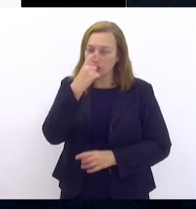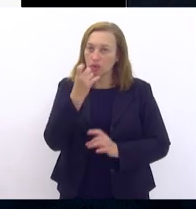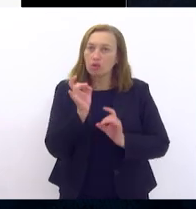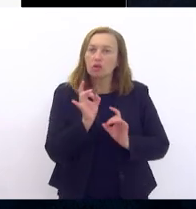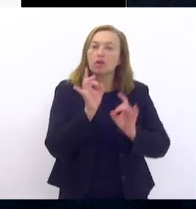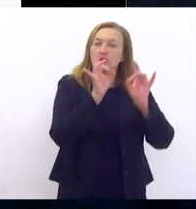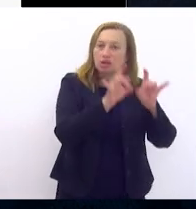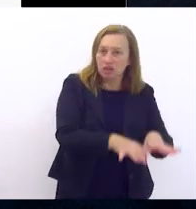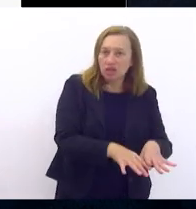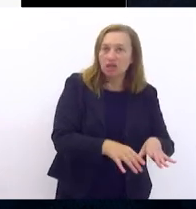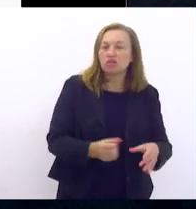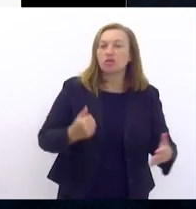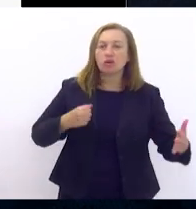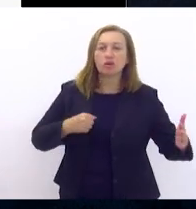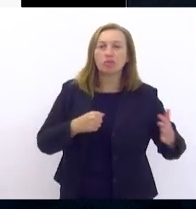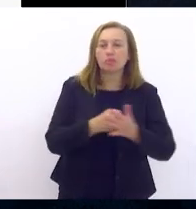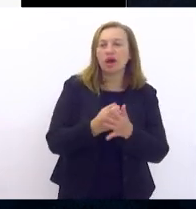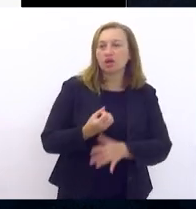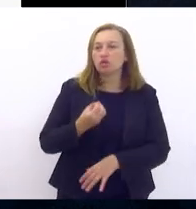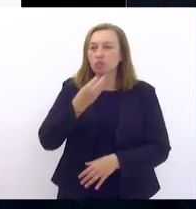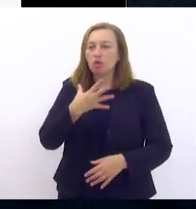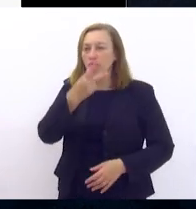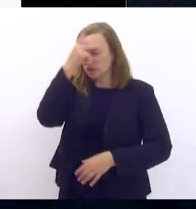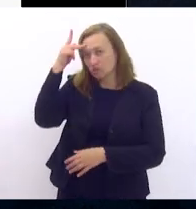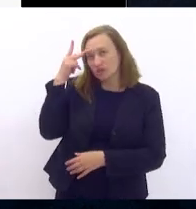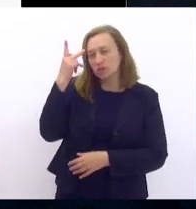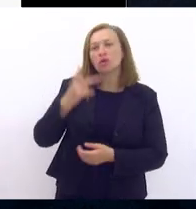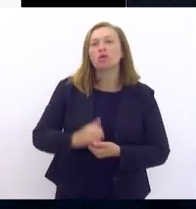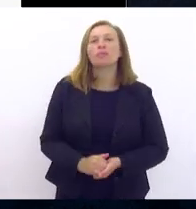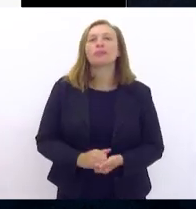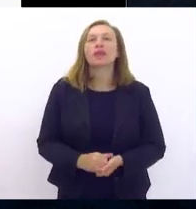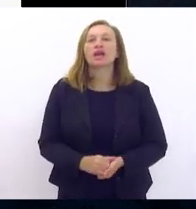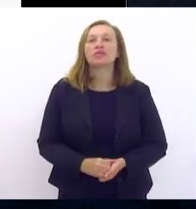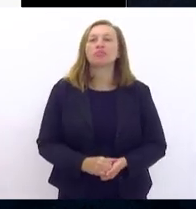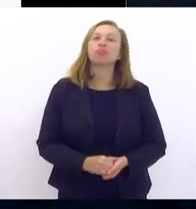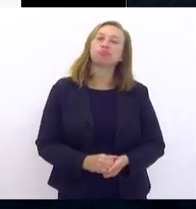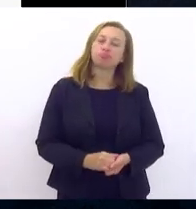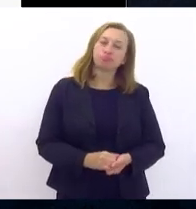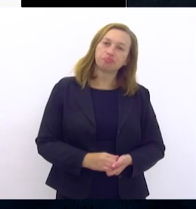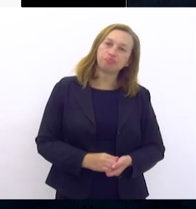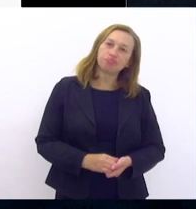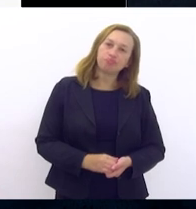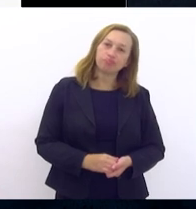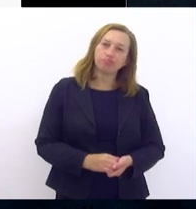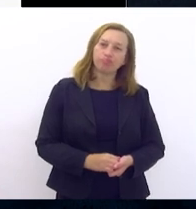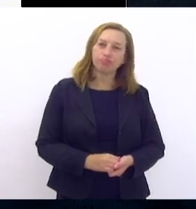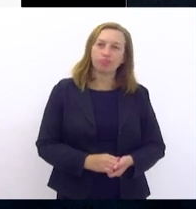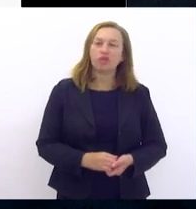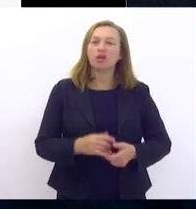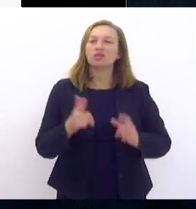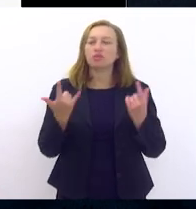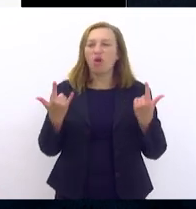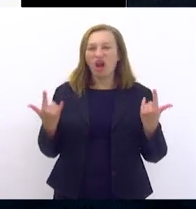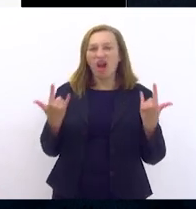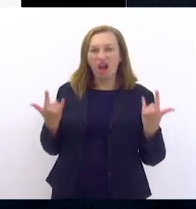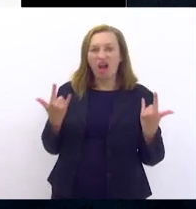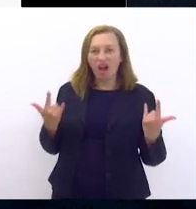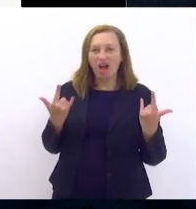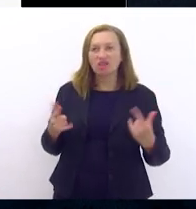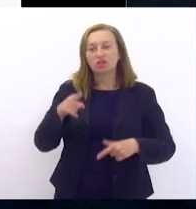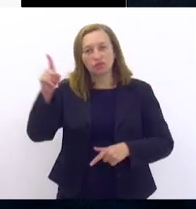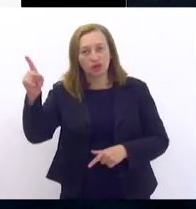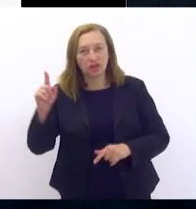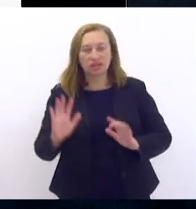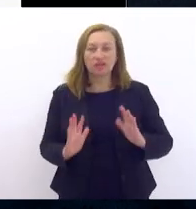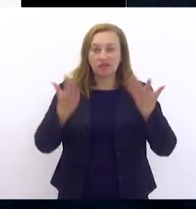traz também o impacto positivo para as pessoas a gente esteve no Rock in Rio